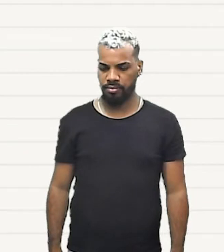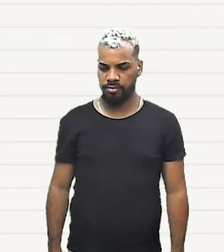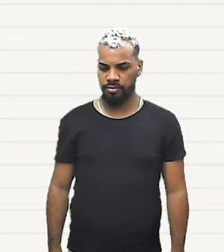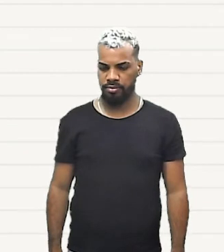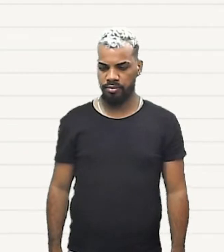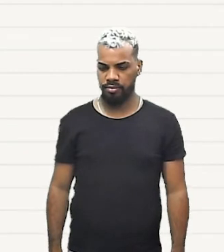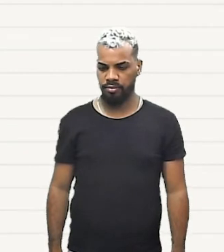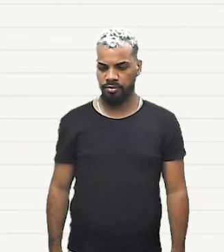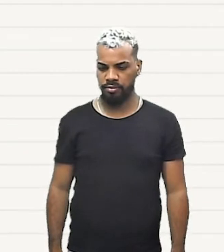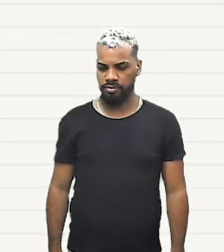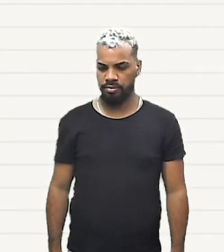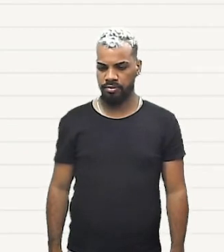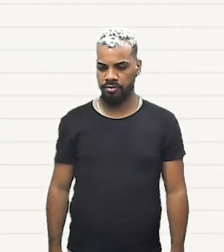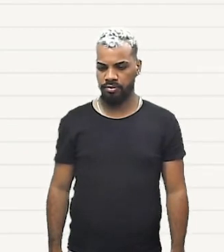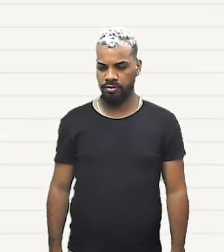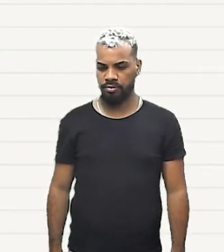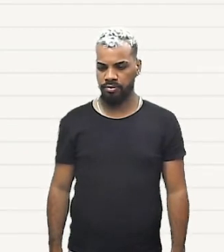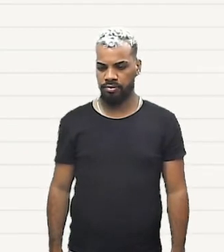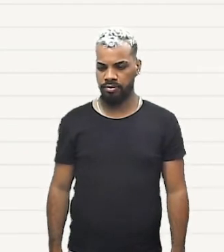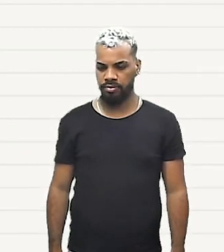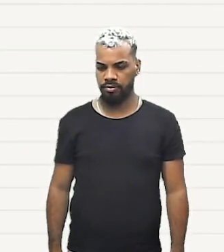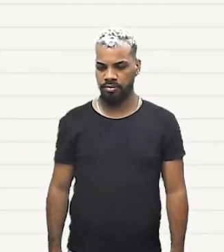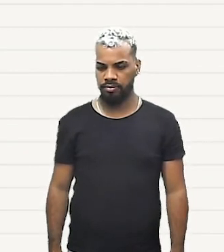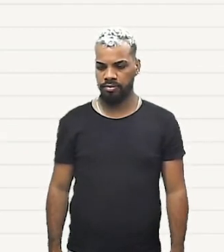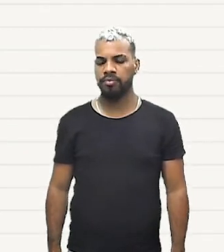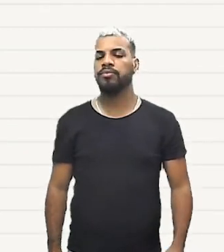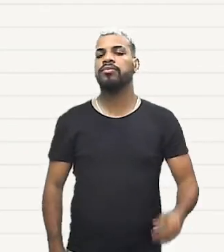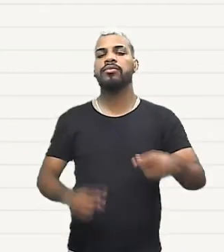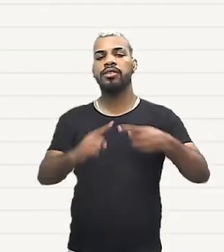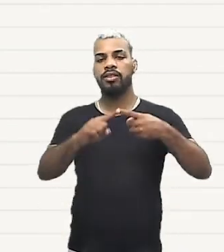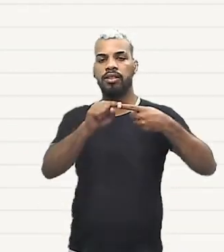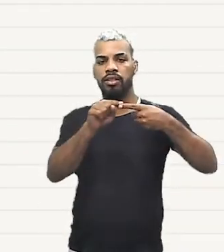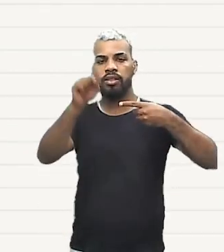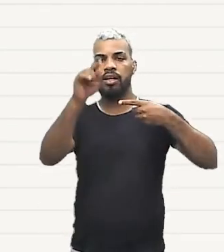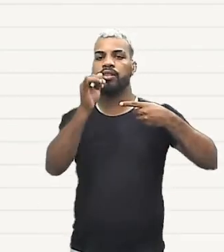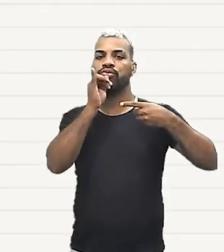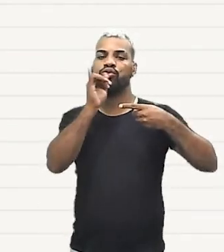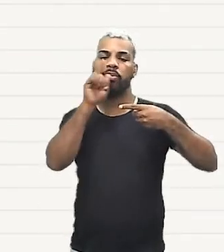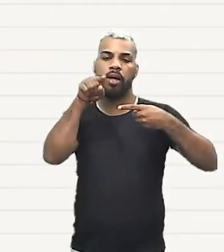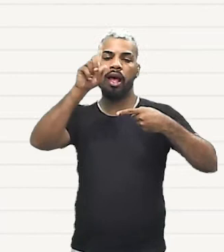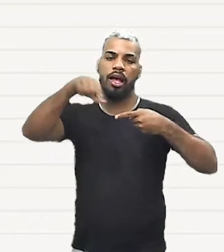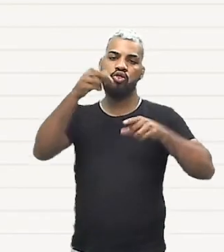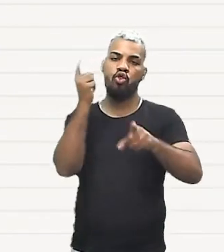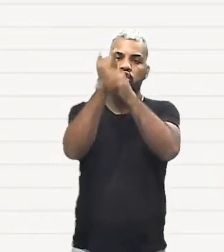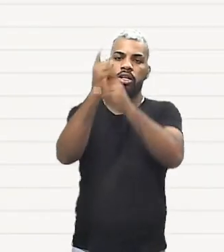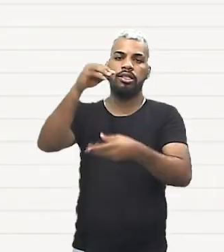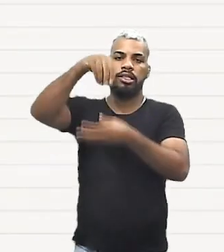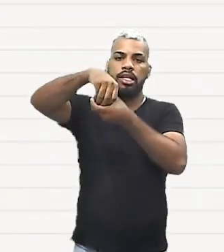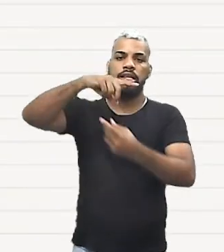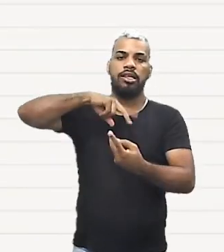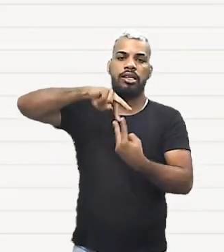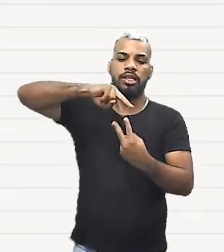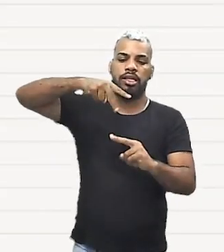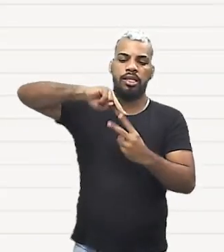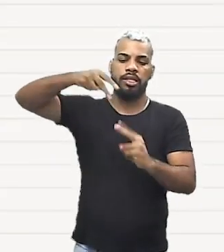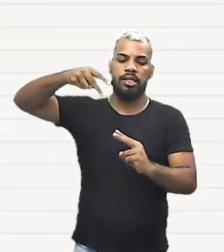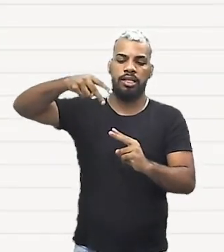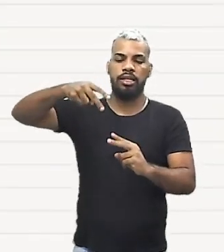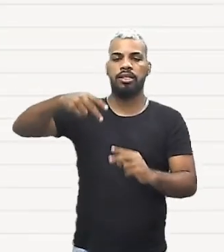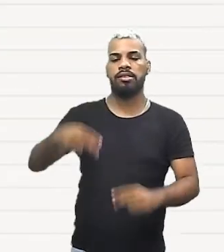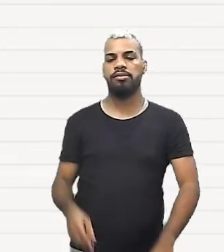O que há pentose que a gente encontra no DNA e a gente tem a ribose